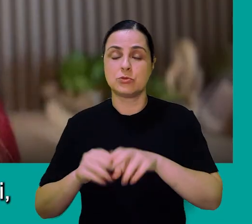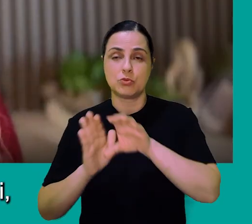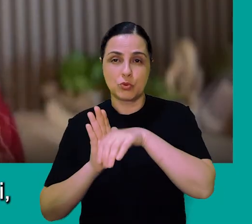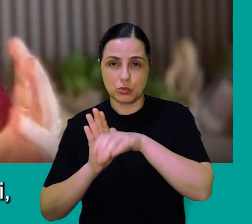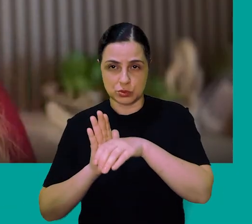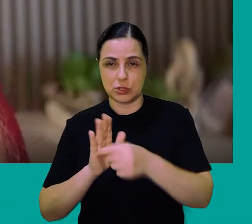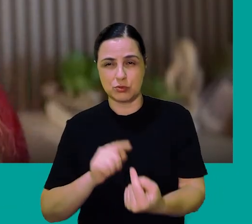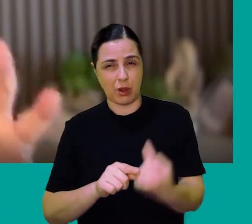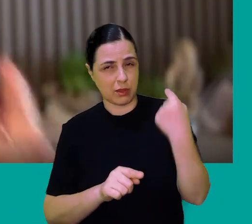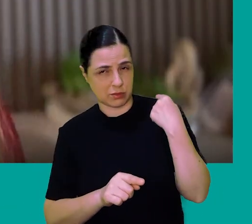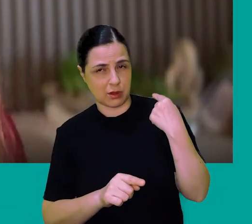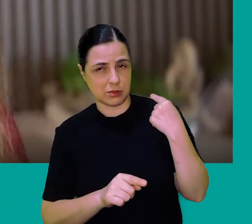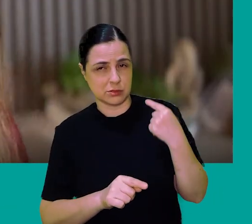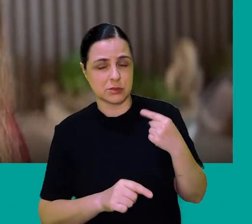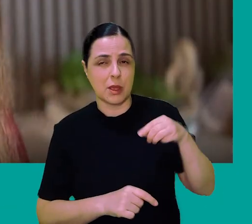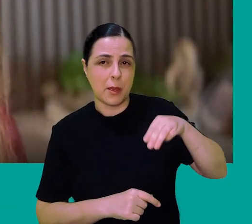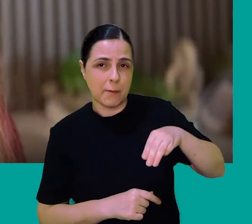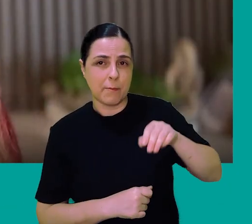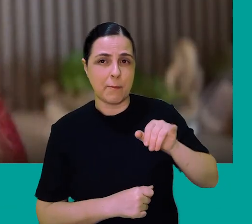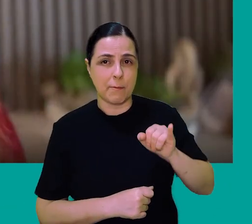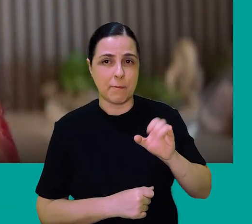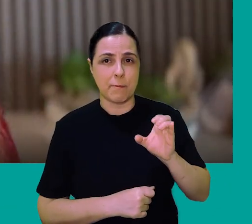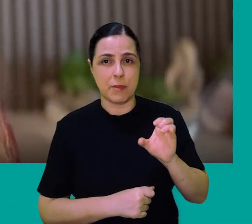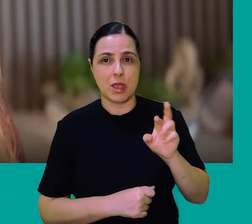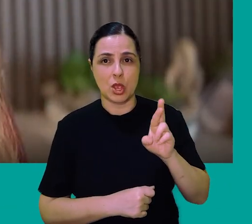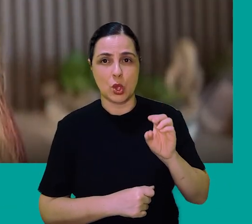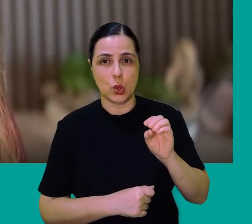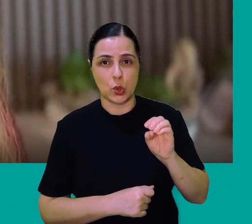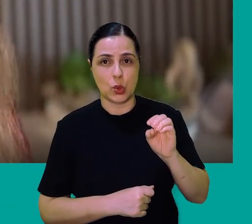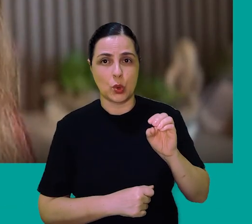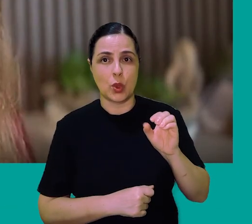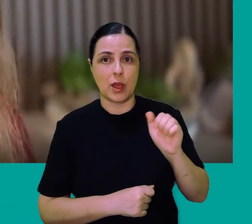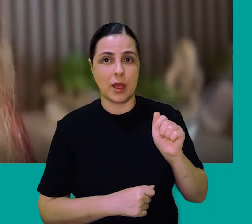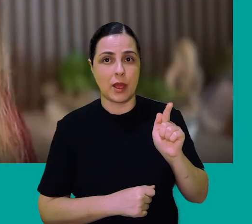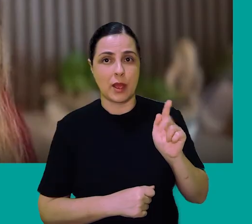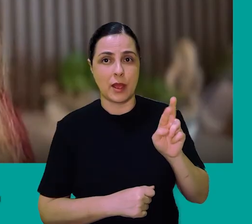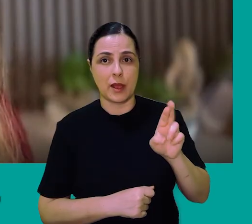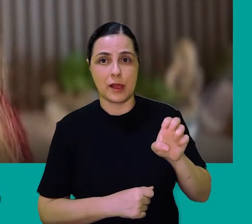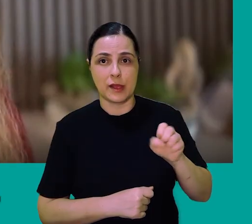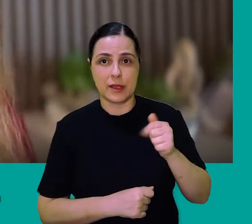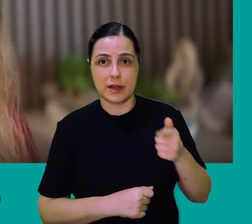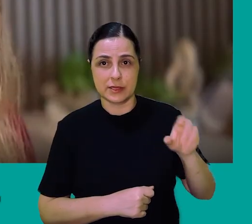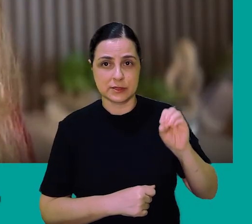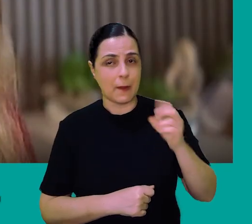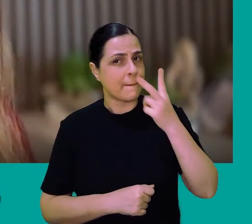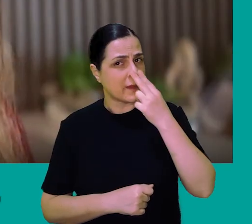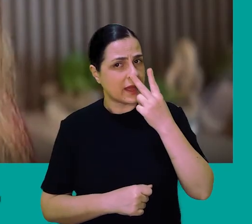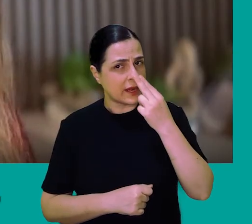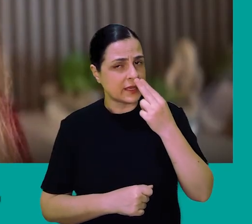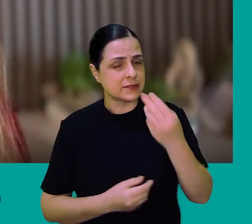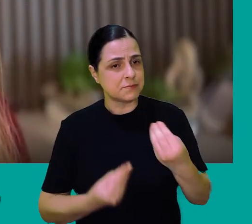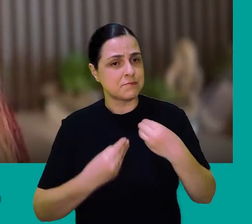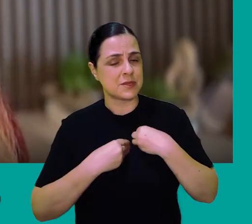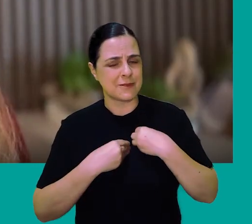atrás, como foi, né, percebida e originada, ela acaba levando e entendendo que